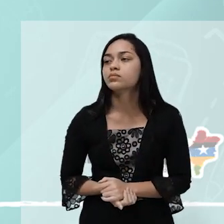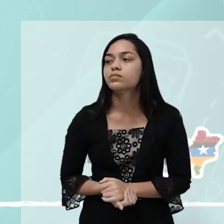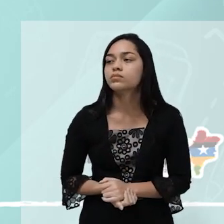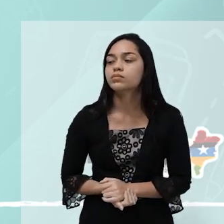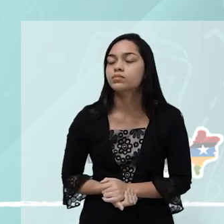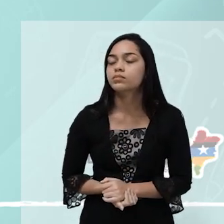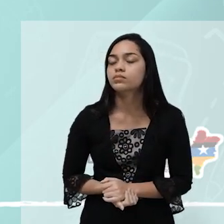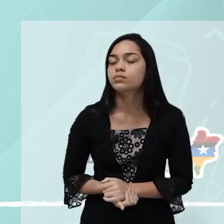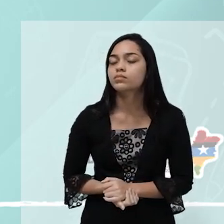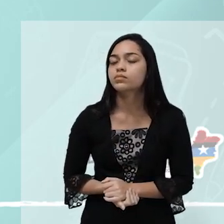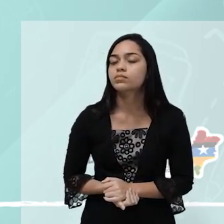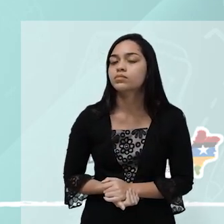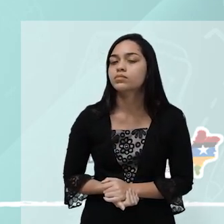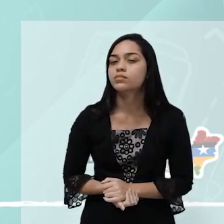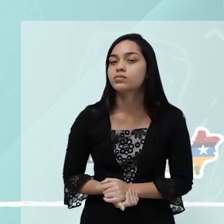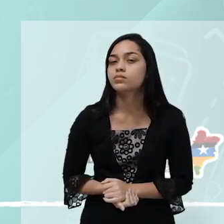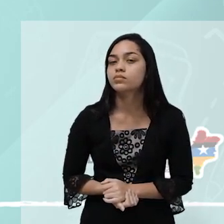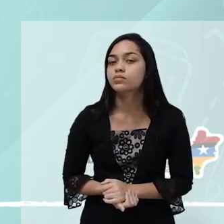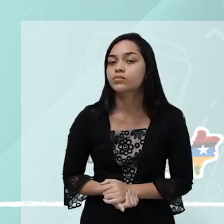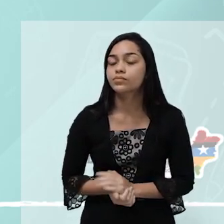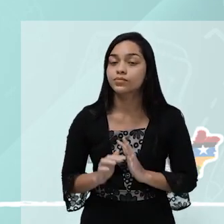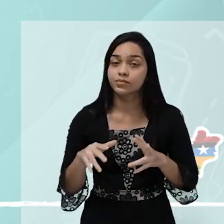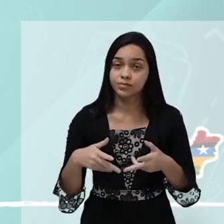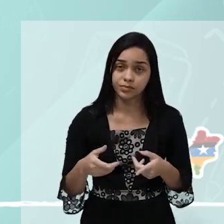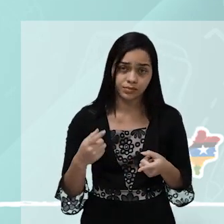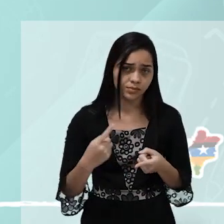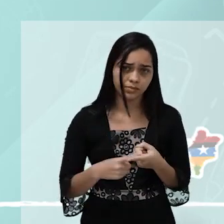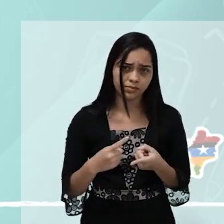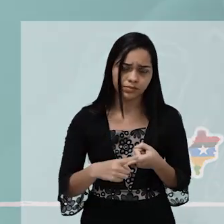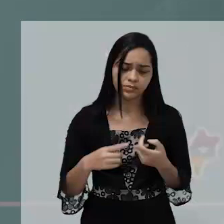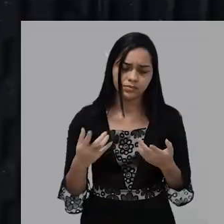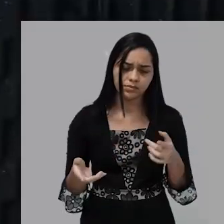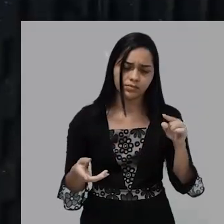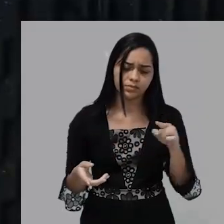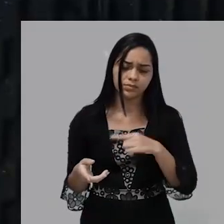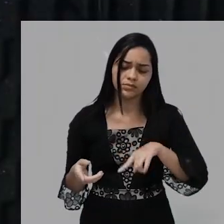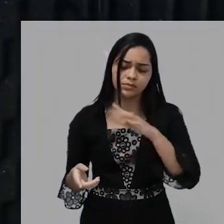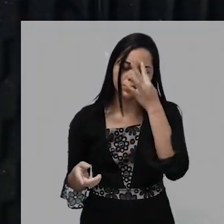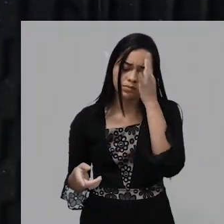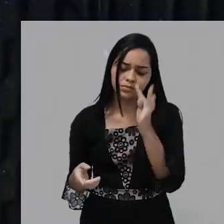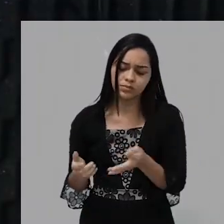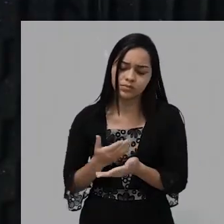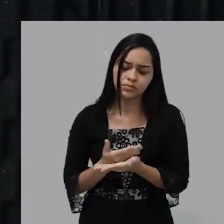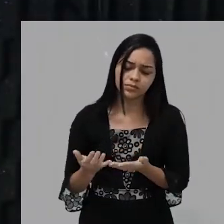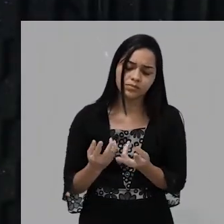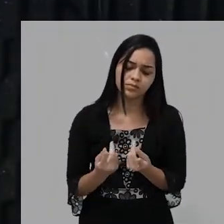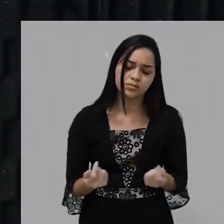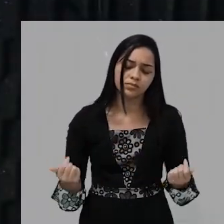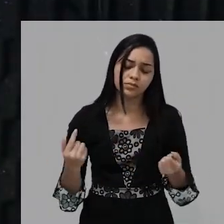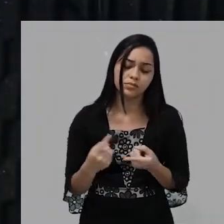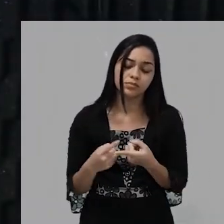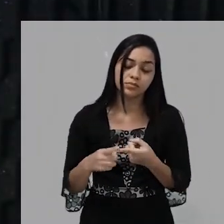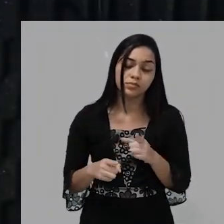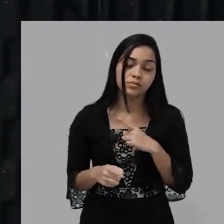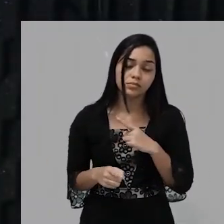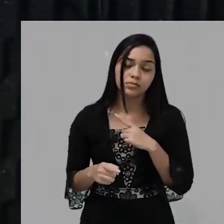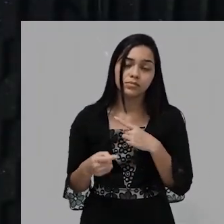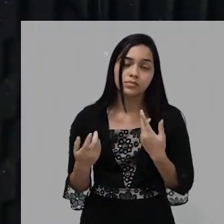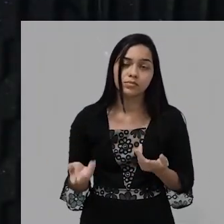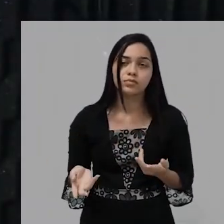a vinda do classicismo. Então, por que aquelas teorias começam a ruir? Porque a gente teve